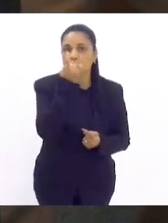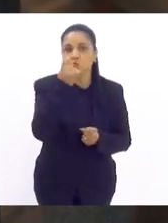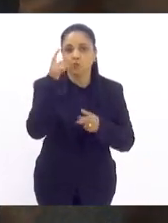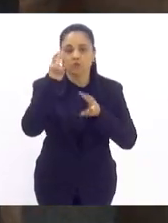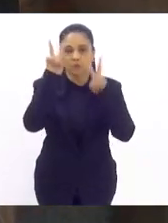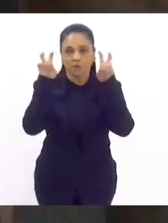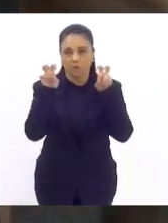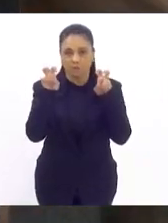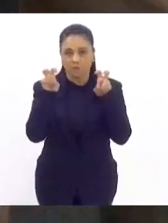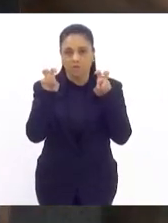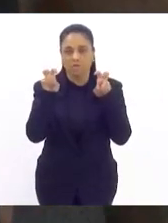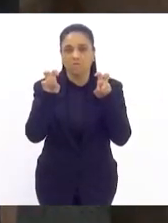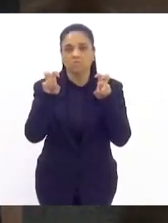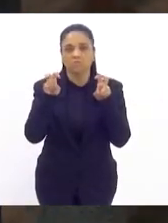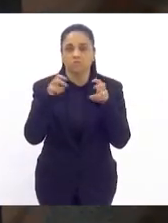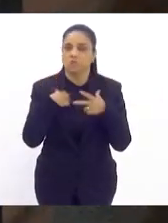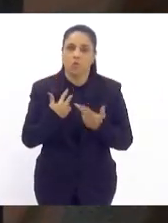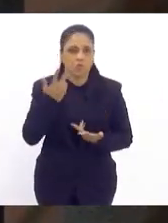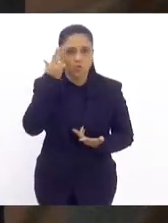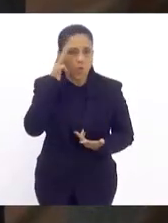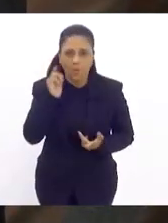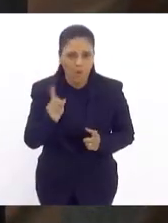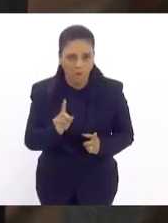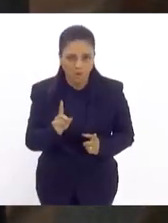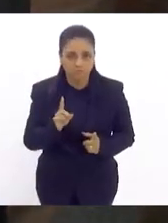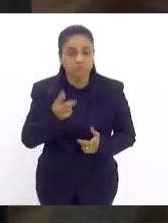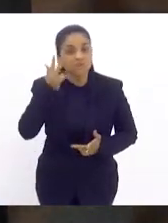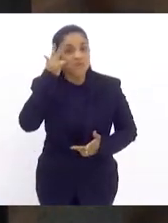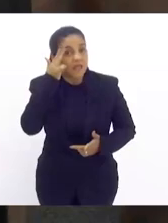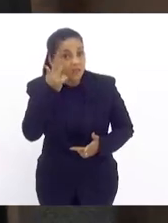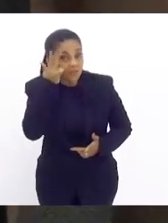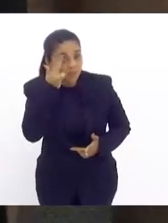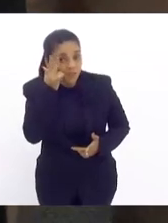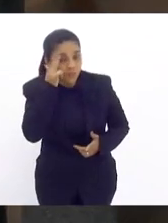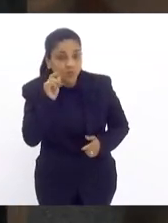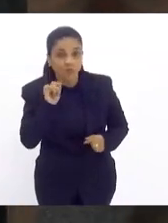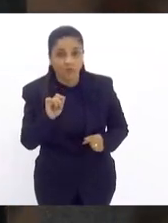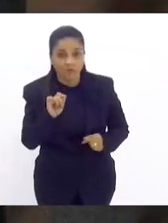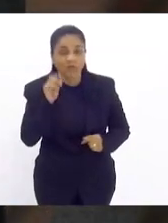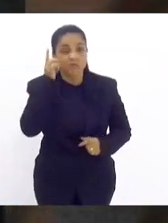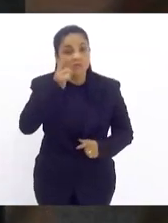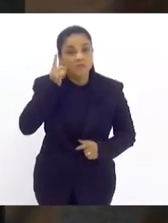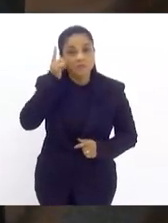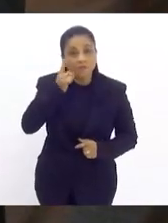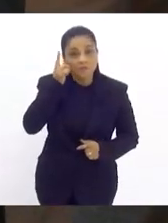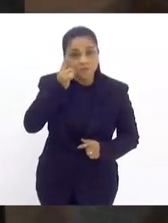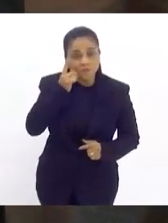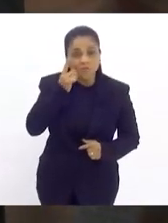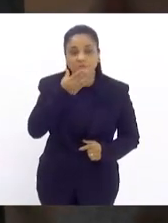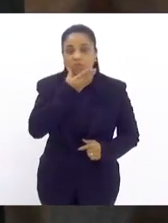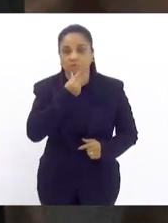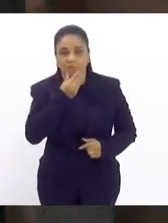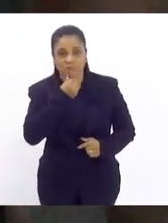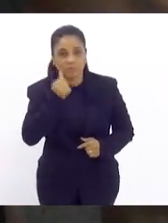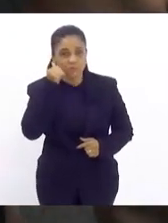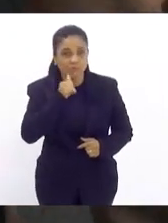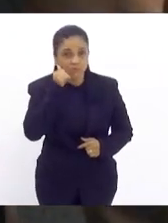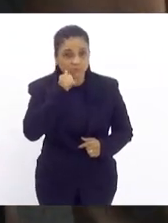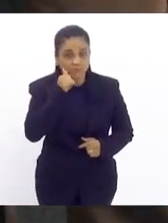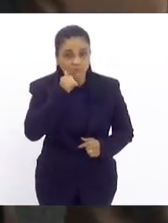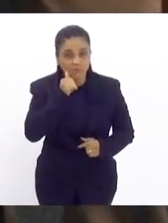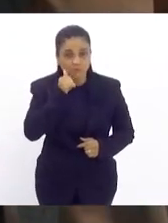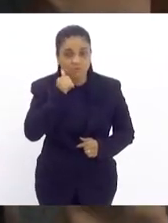isso não é comum o natural é que os deputados e deputados transitem